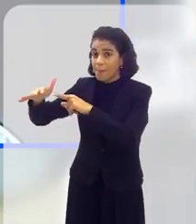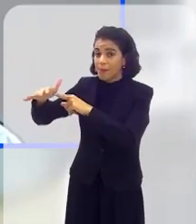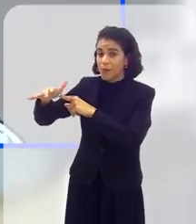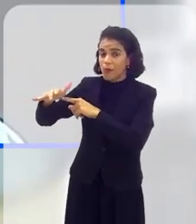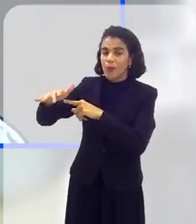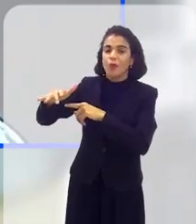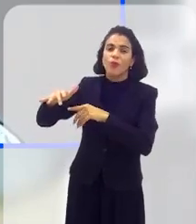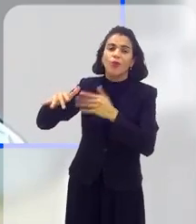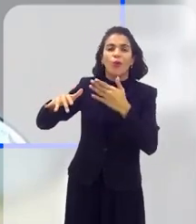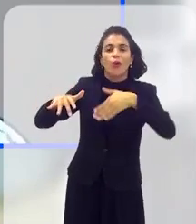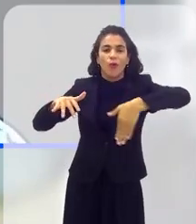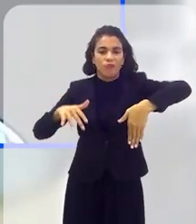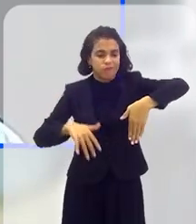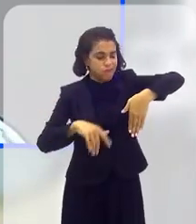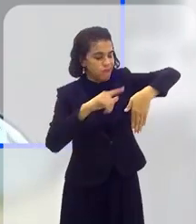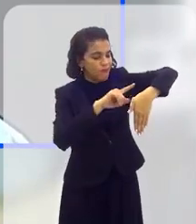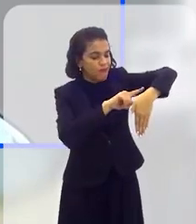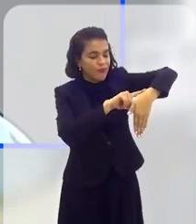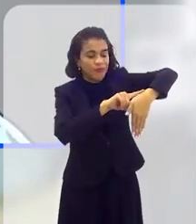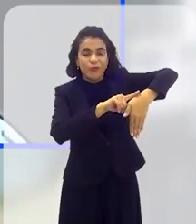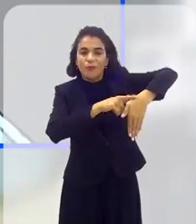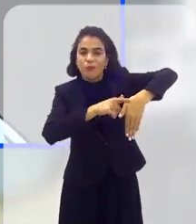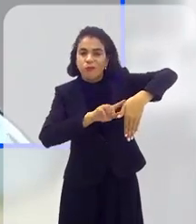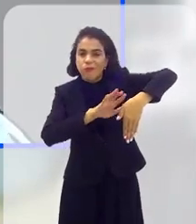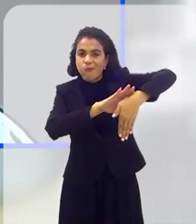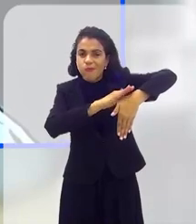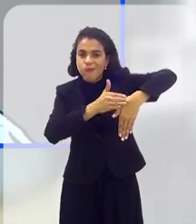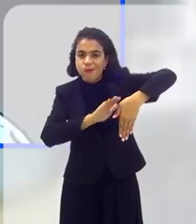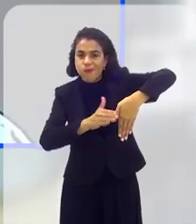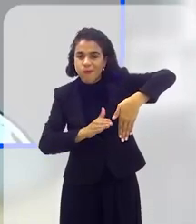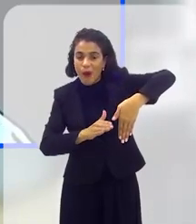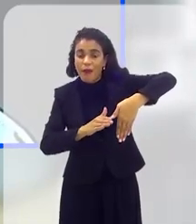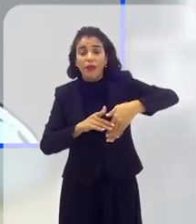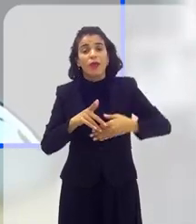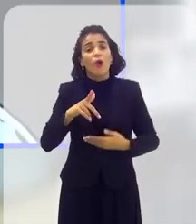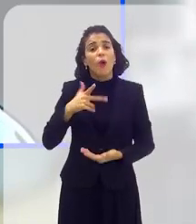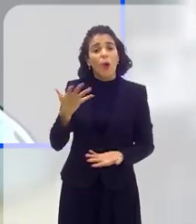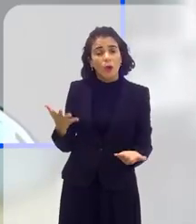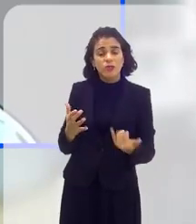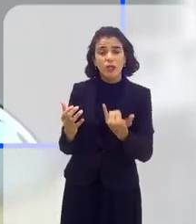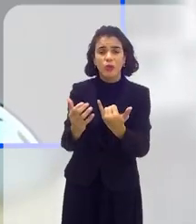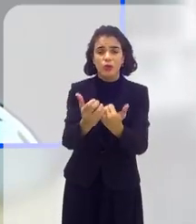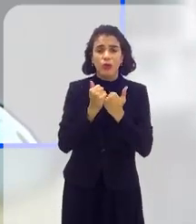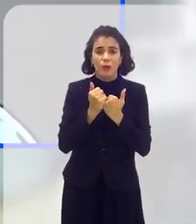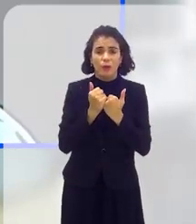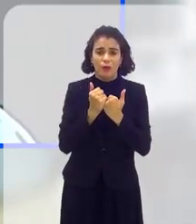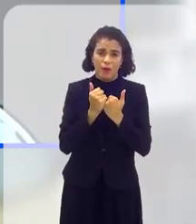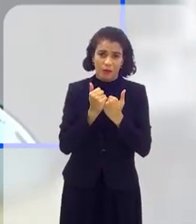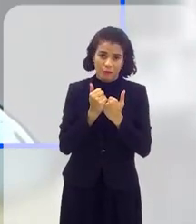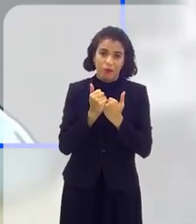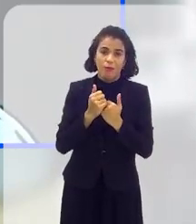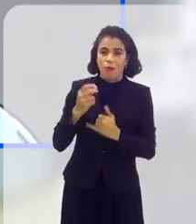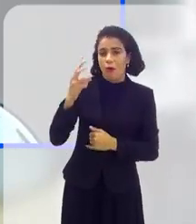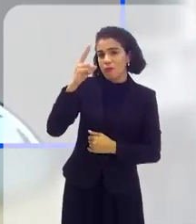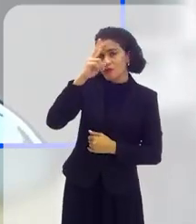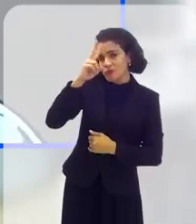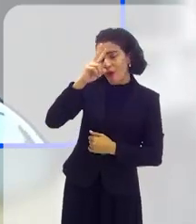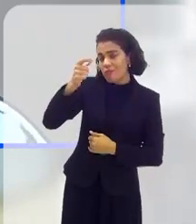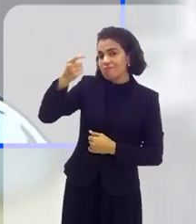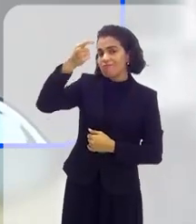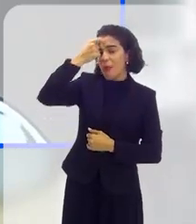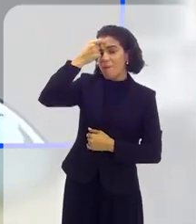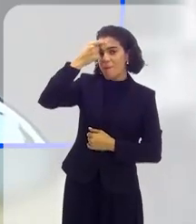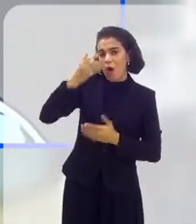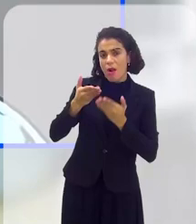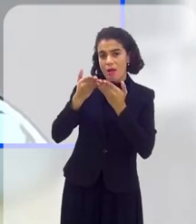que esses barcos hoje são tombados pelo IPHAN, Instituto do Patrimônio Histórico, como